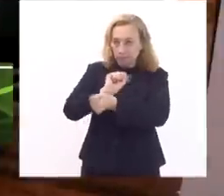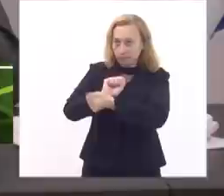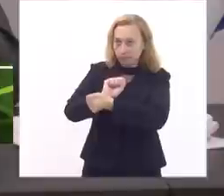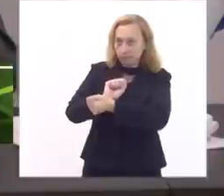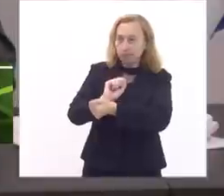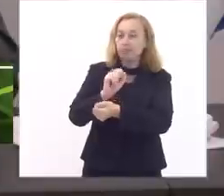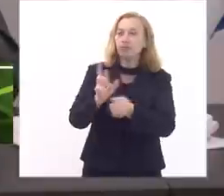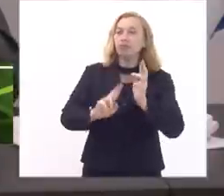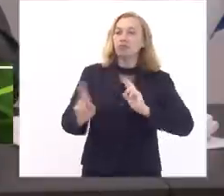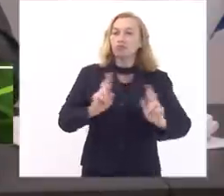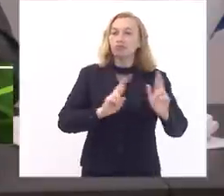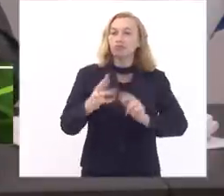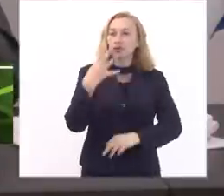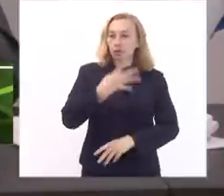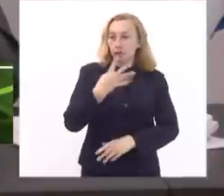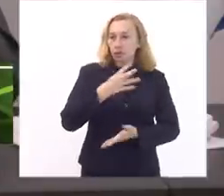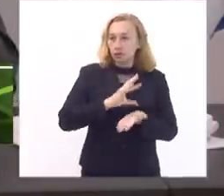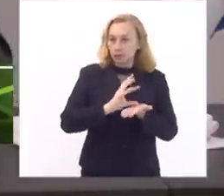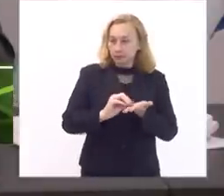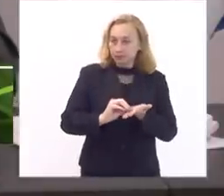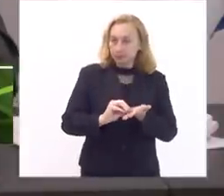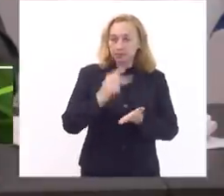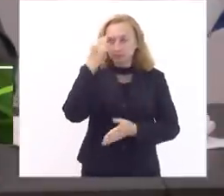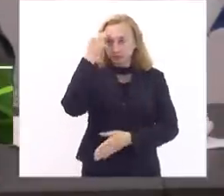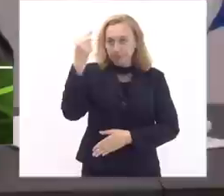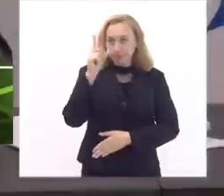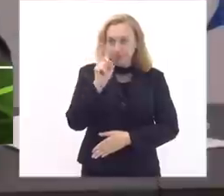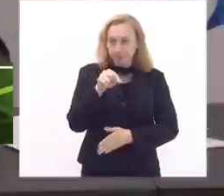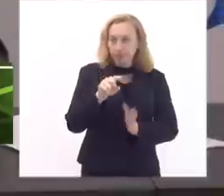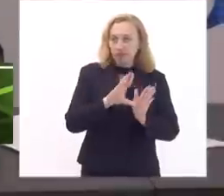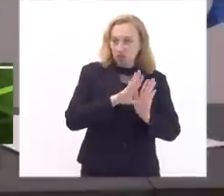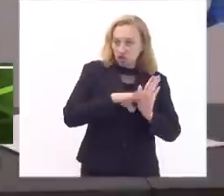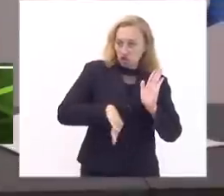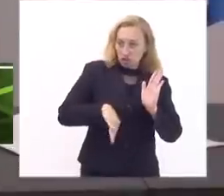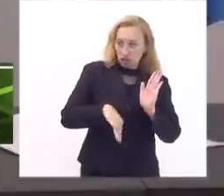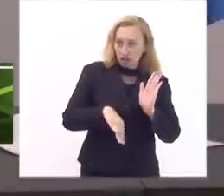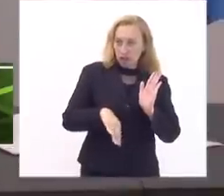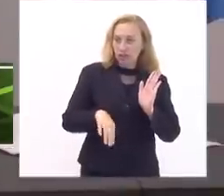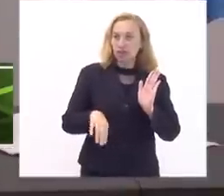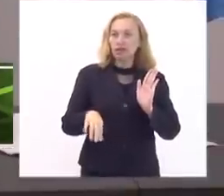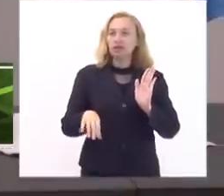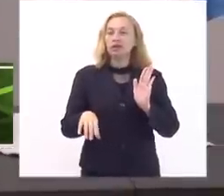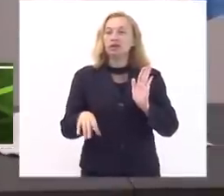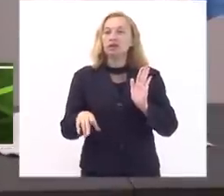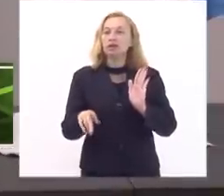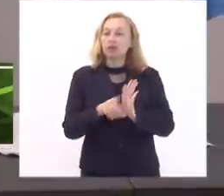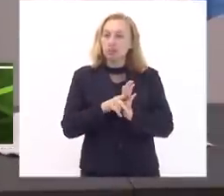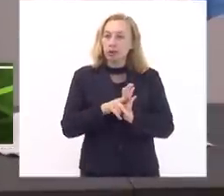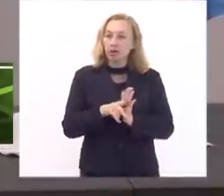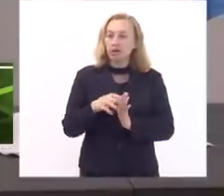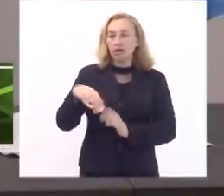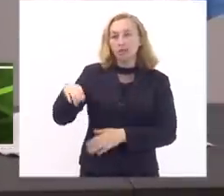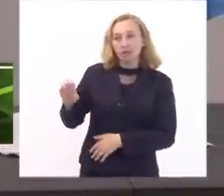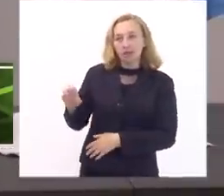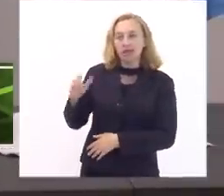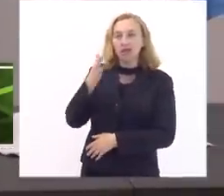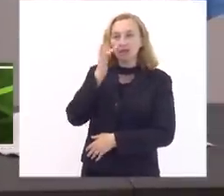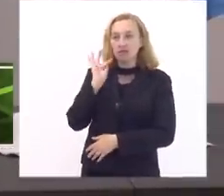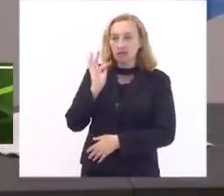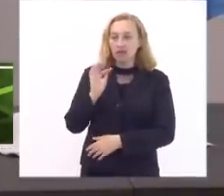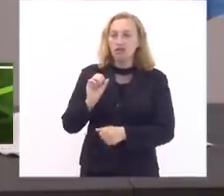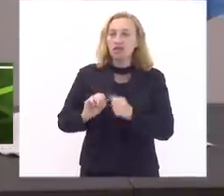Em relação ao quarto da pauta, a ideia é retirar da pauta, Mink e Flávio. Vamos fazer a mesma